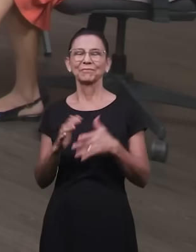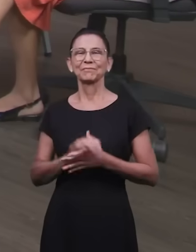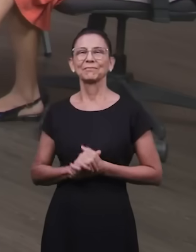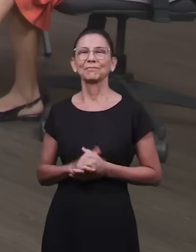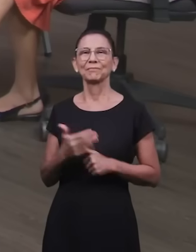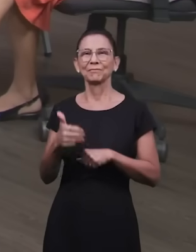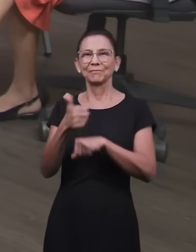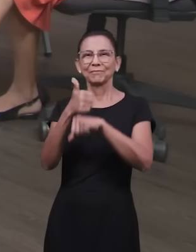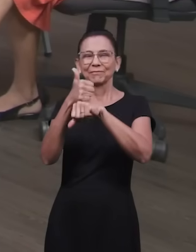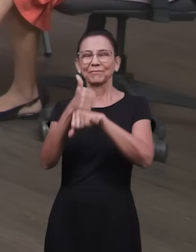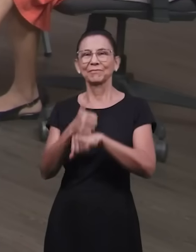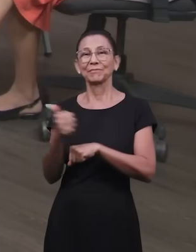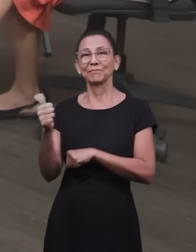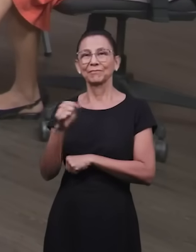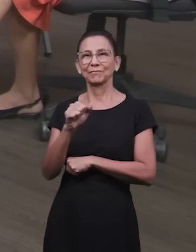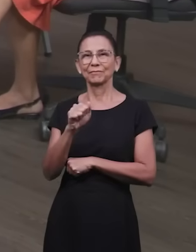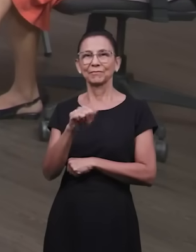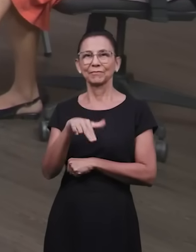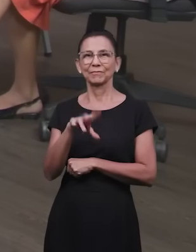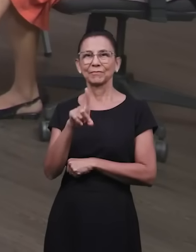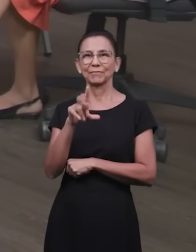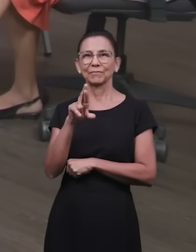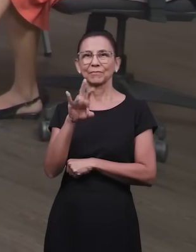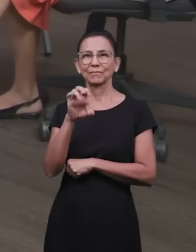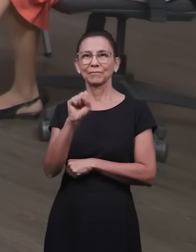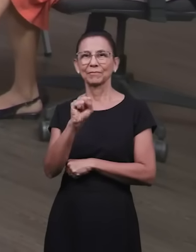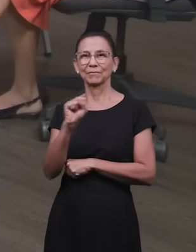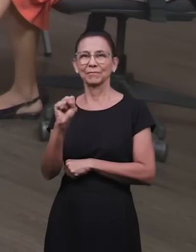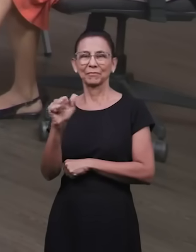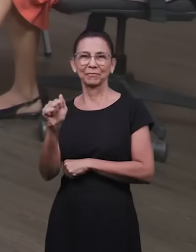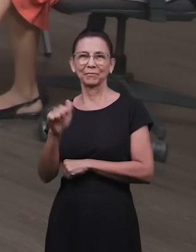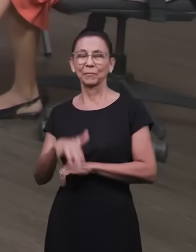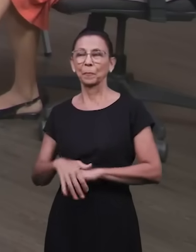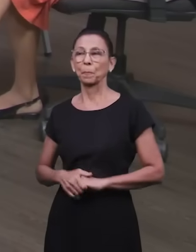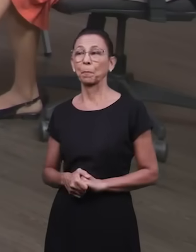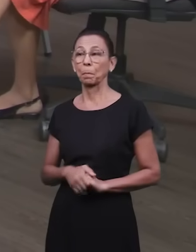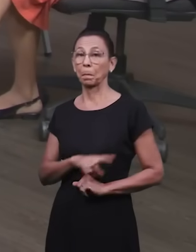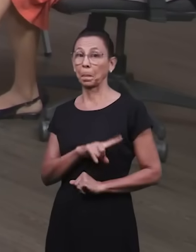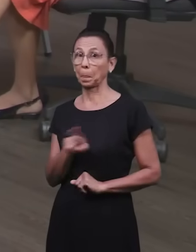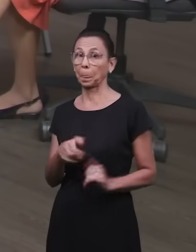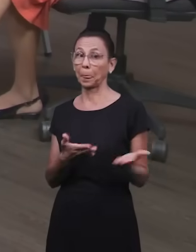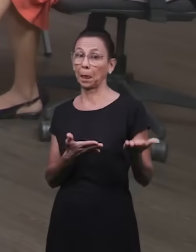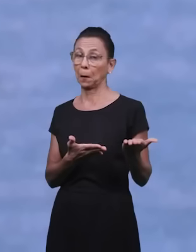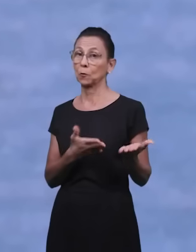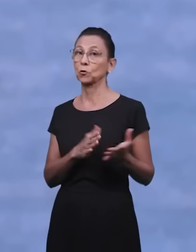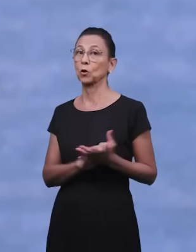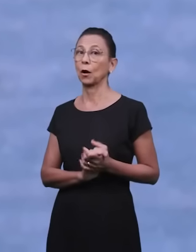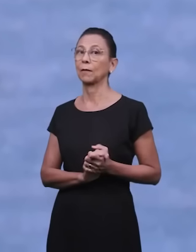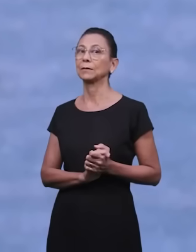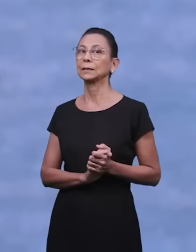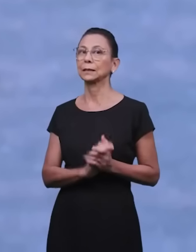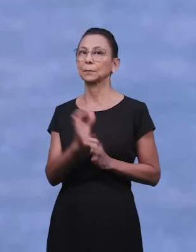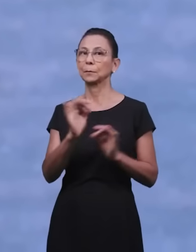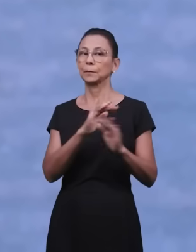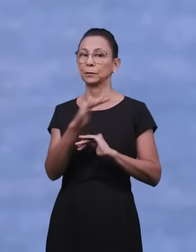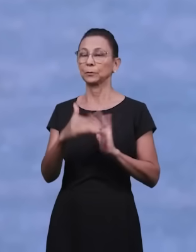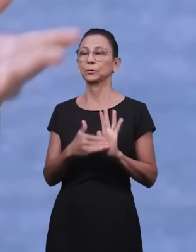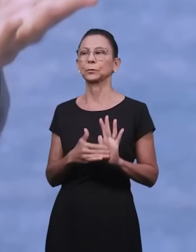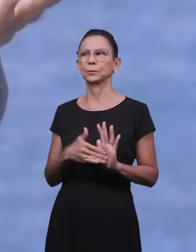hein? Os diretores do programa, os jovens são os diretores do programa, já disseram que não abre mão de você aqui não, viu, André? Você já sabe